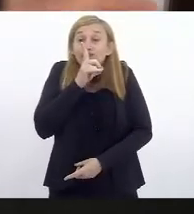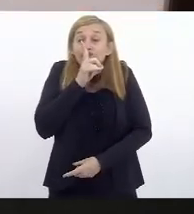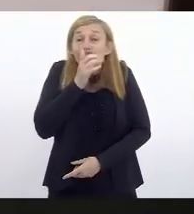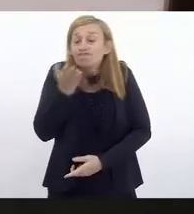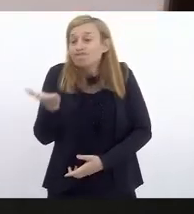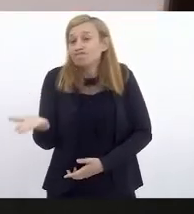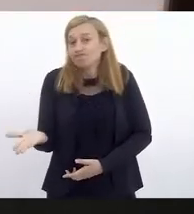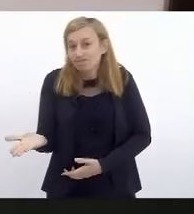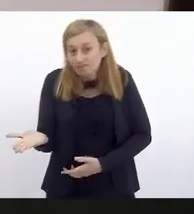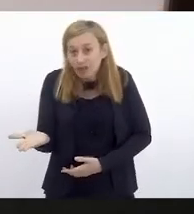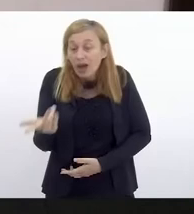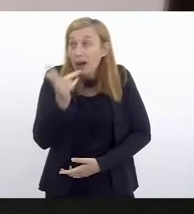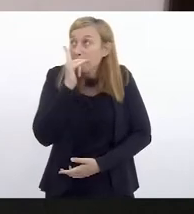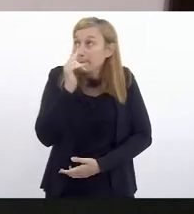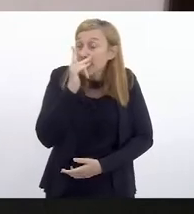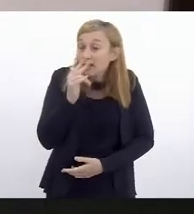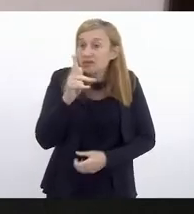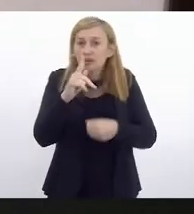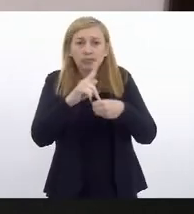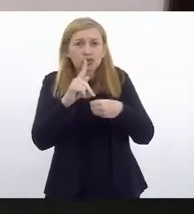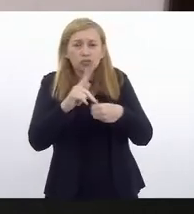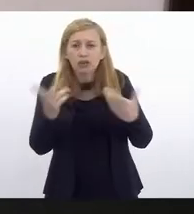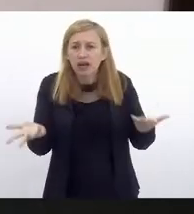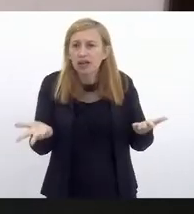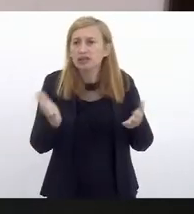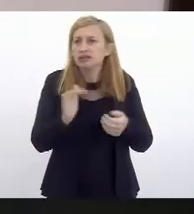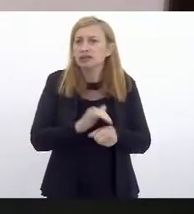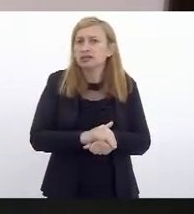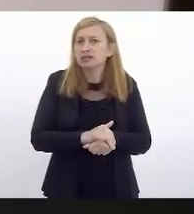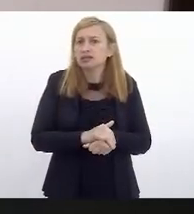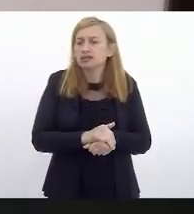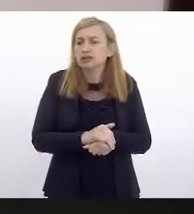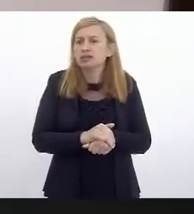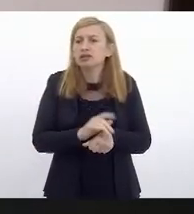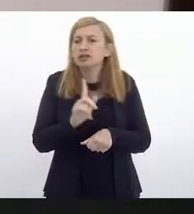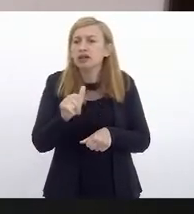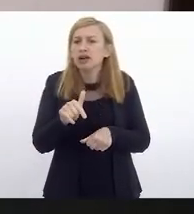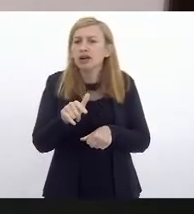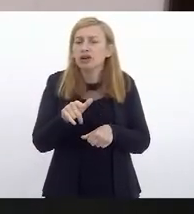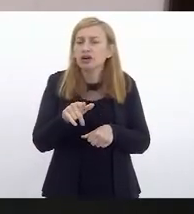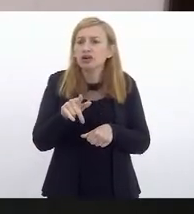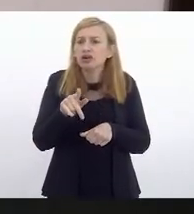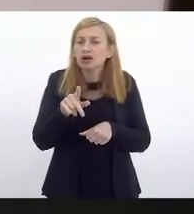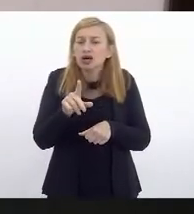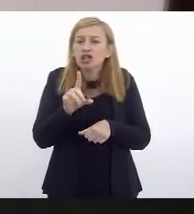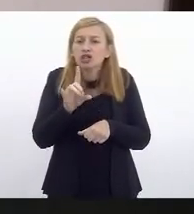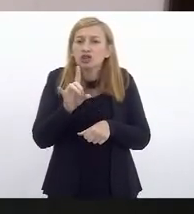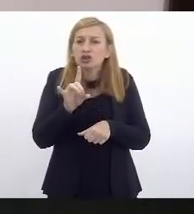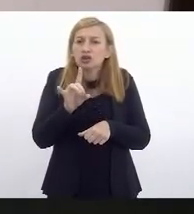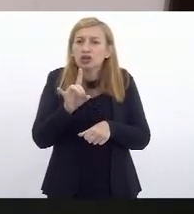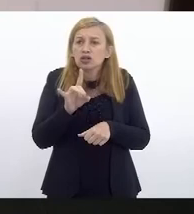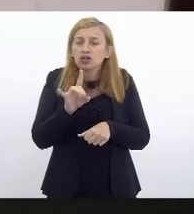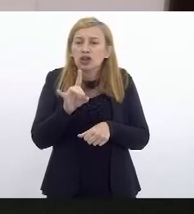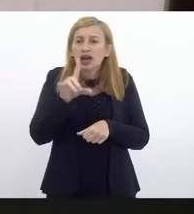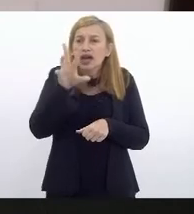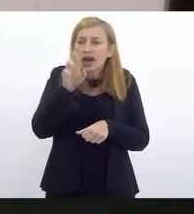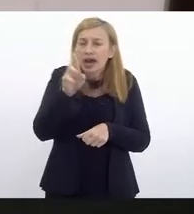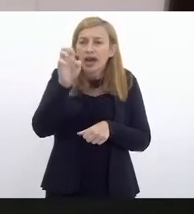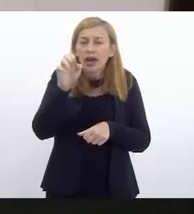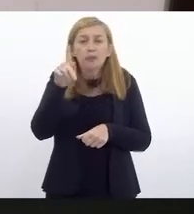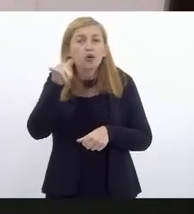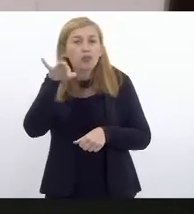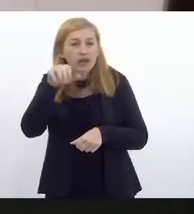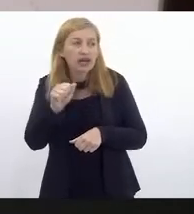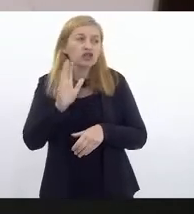Né? Parece que a Petrobras é uma república por si só. Eu até brinquei aqui na